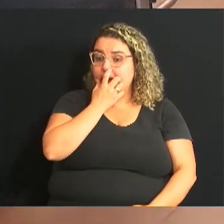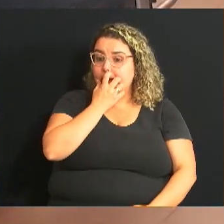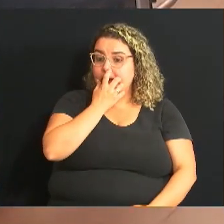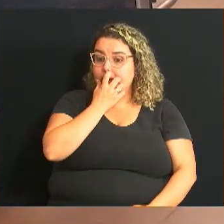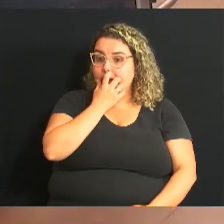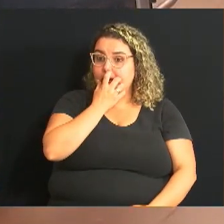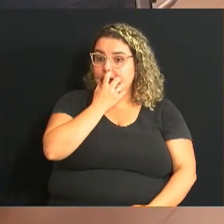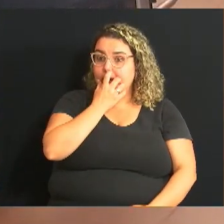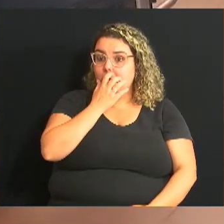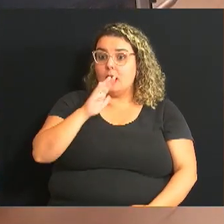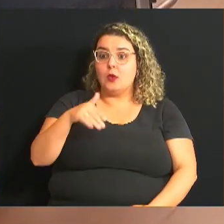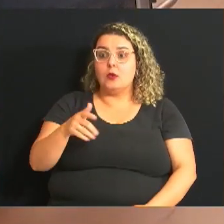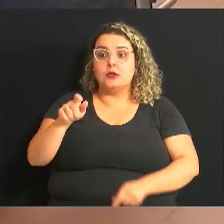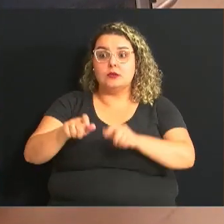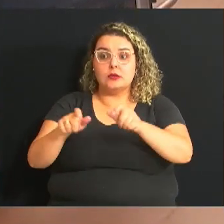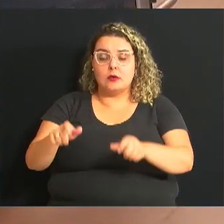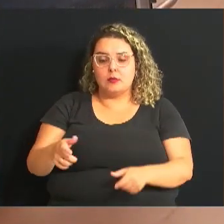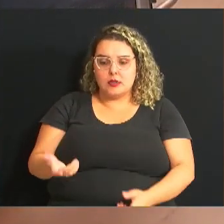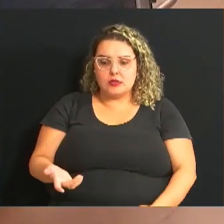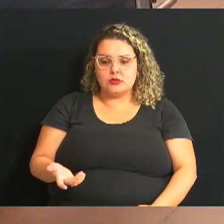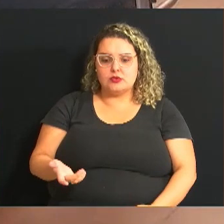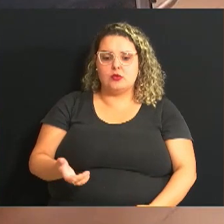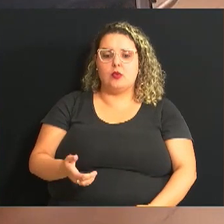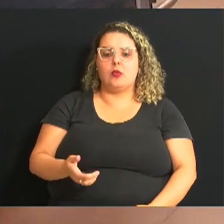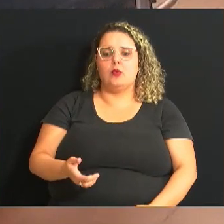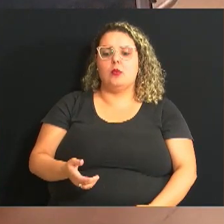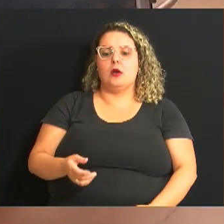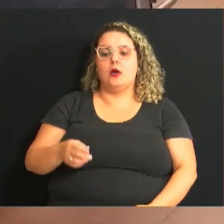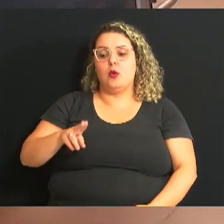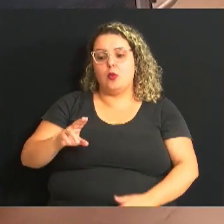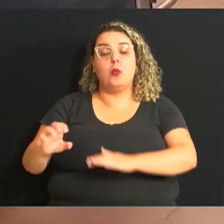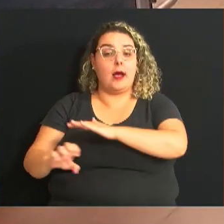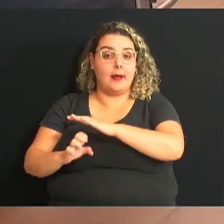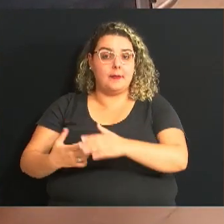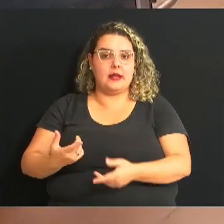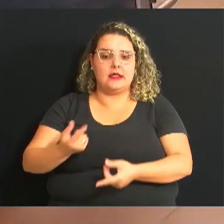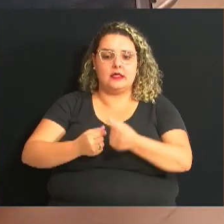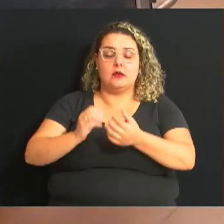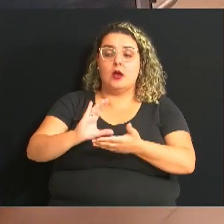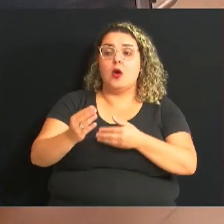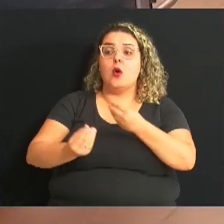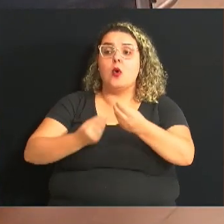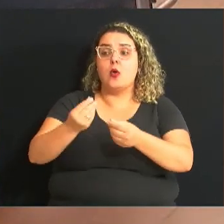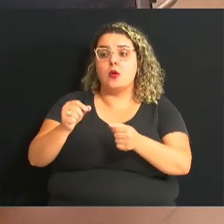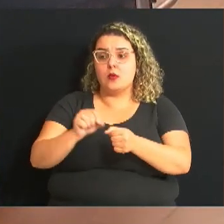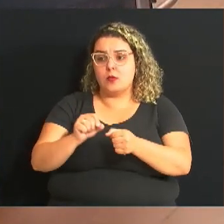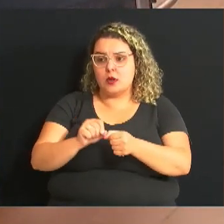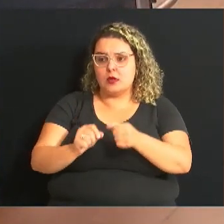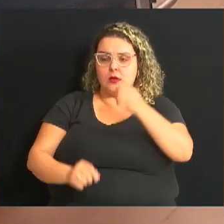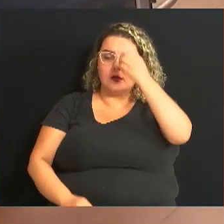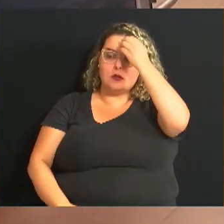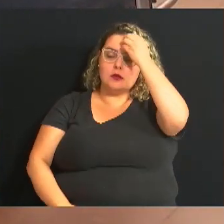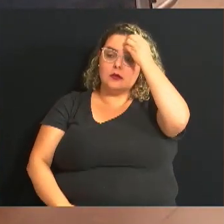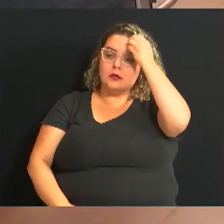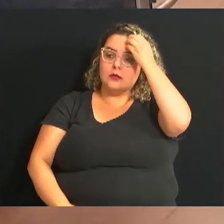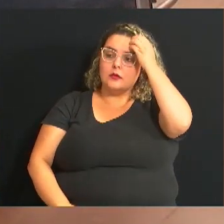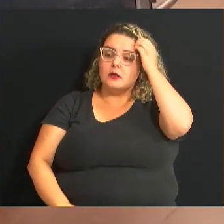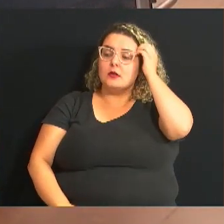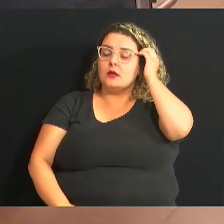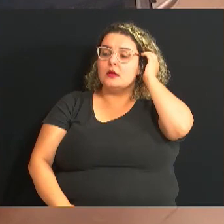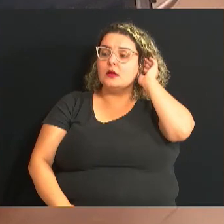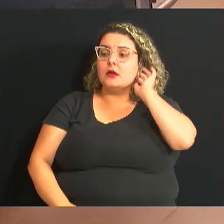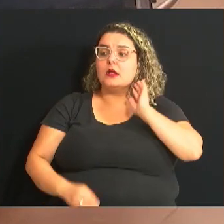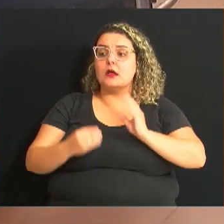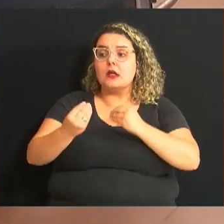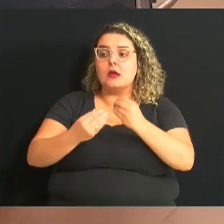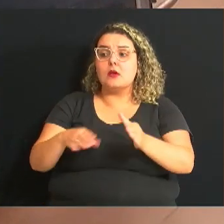a pessoa jurídica ou a pessoa física faz essa destinação, como isso deve ser feito e como esse dinheiro chega ao fundo. Porque geralmente as